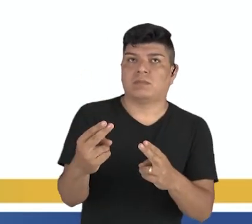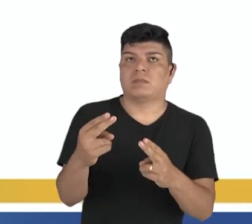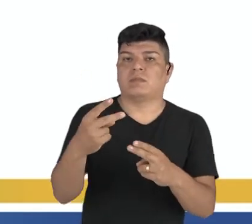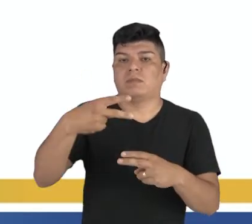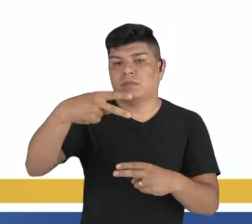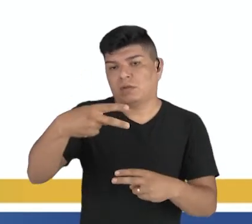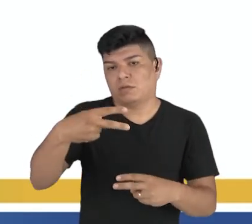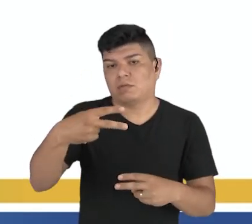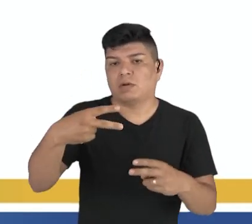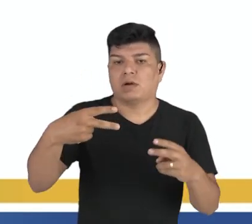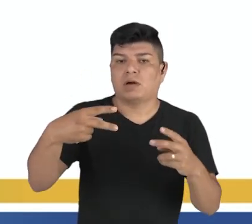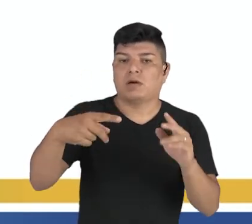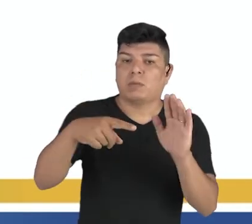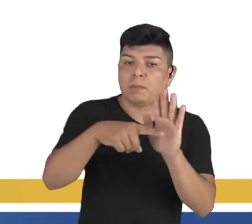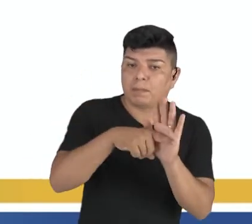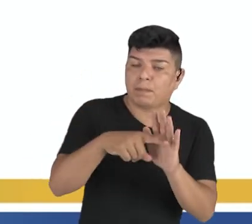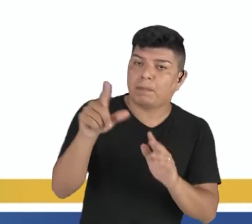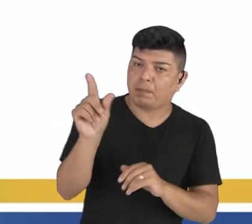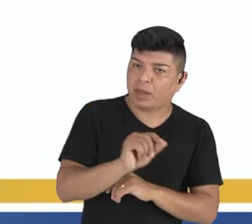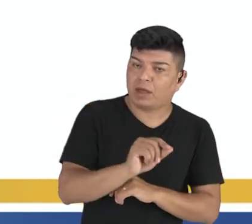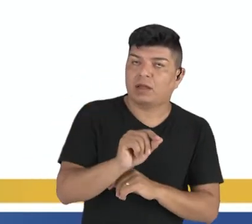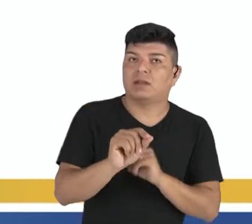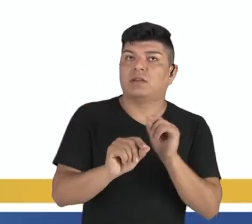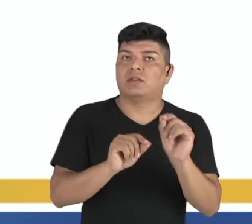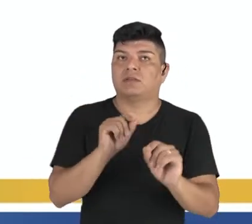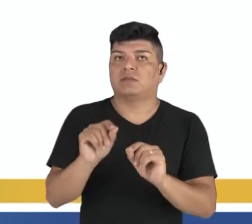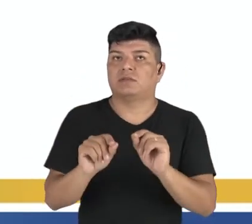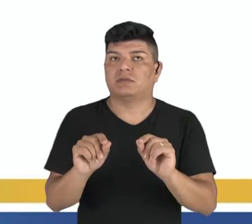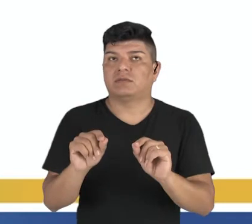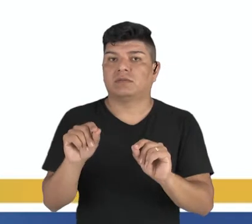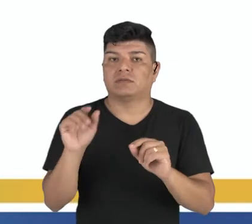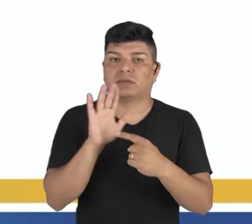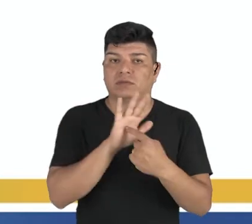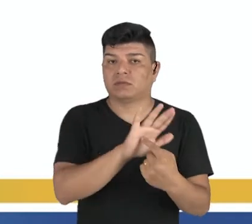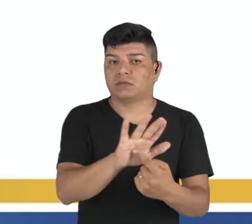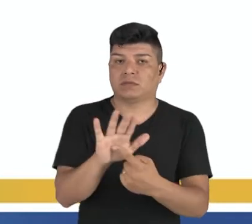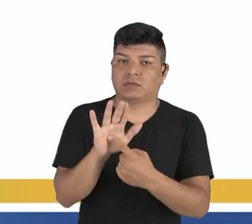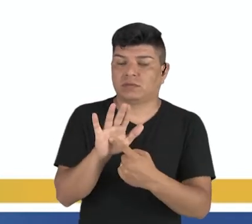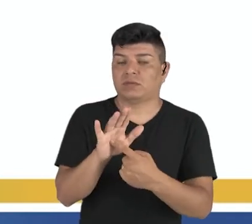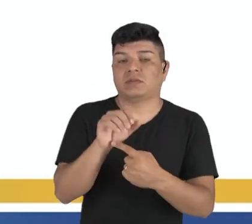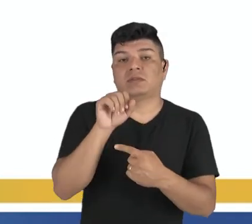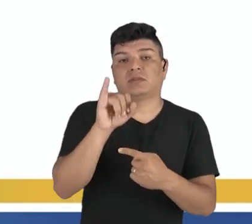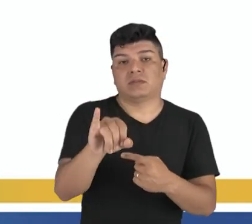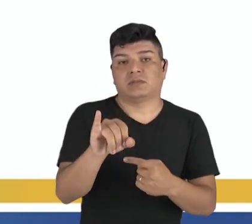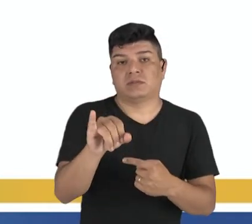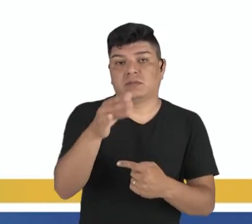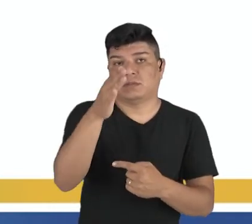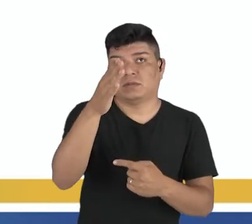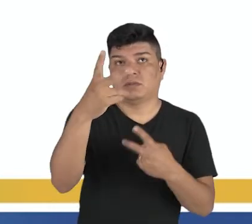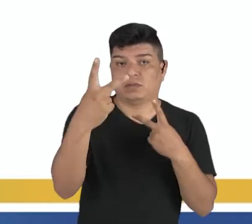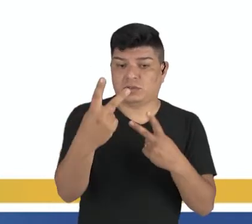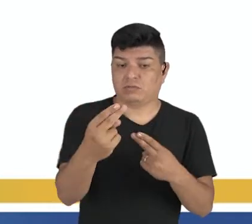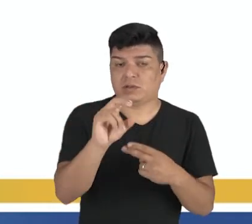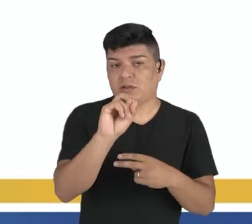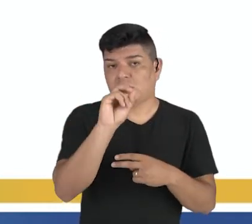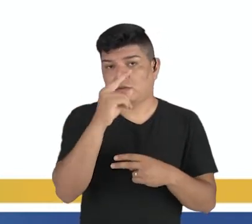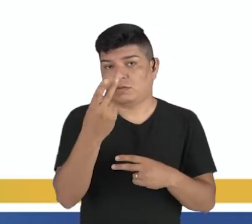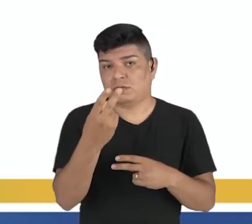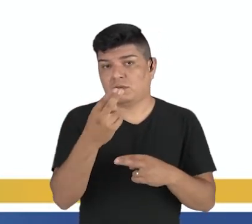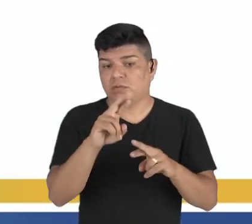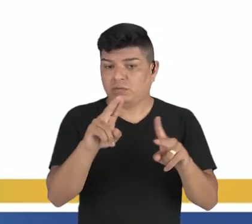maior, maior, igual. Ela nos vai dar a sentença a expressar se ela é de igualdade